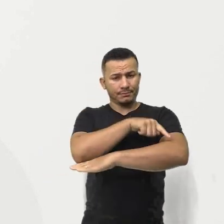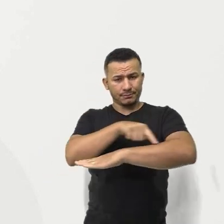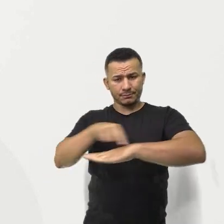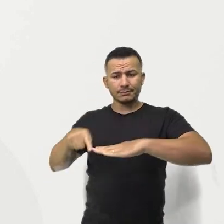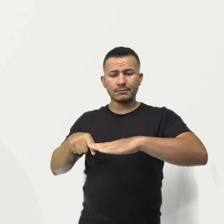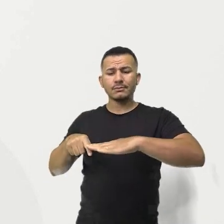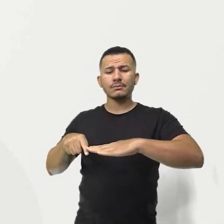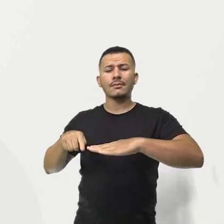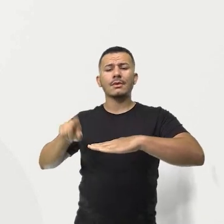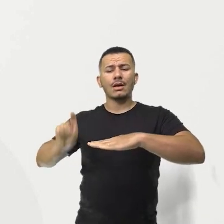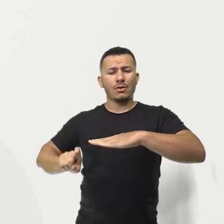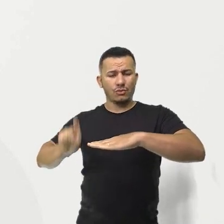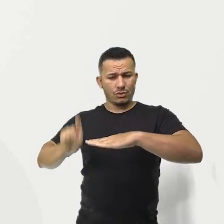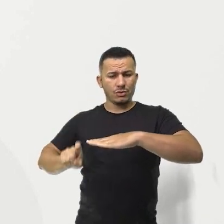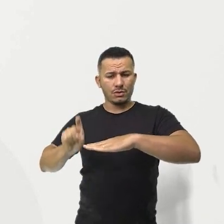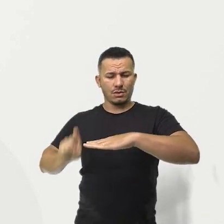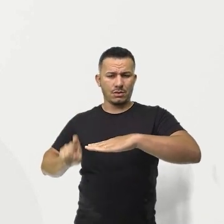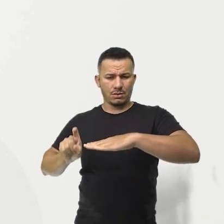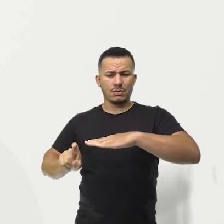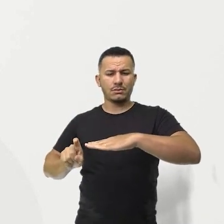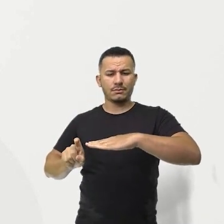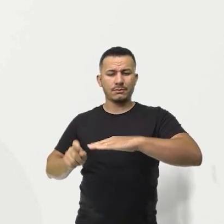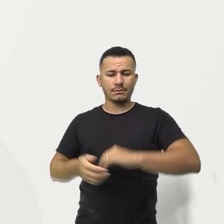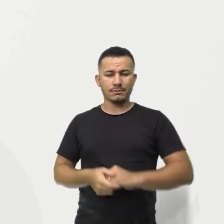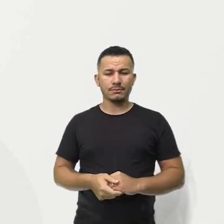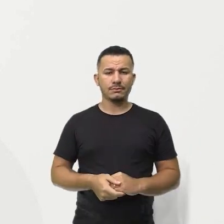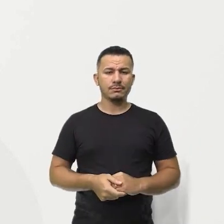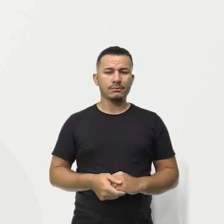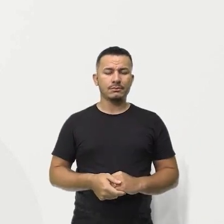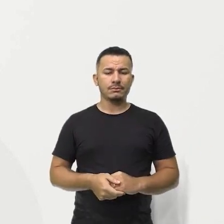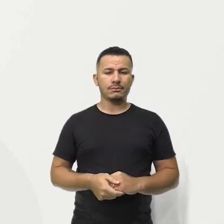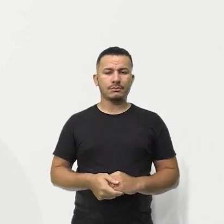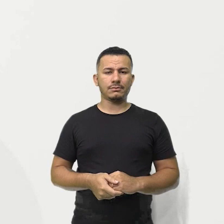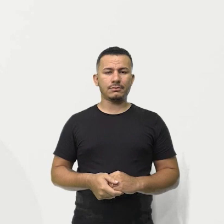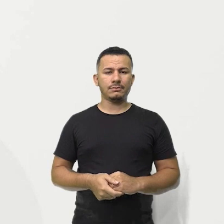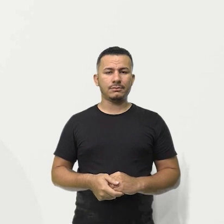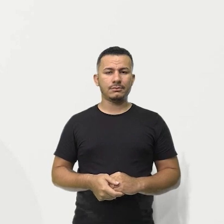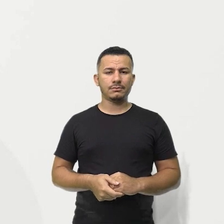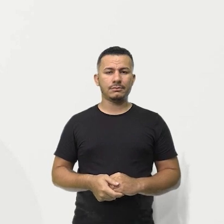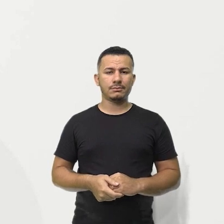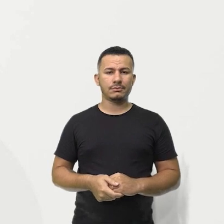ideia. Vamos ver se a nossa lousa responde bem aqui.